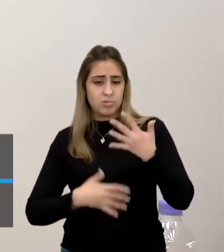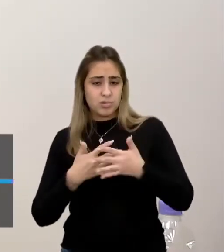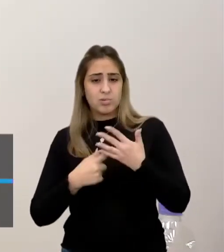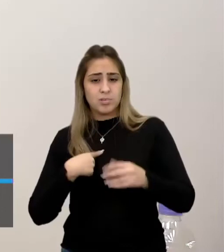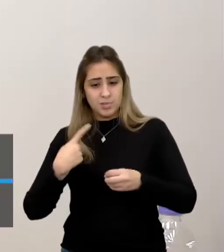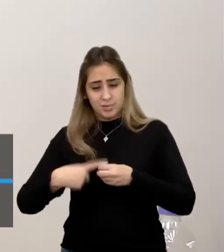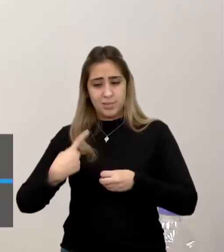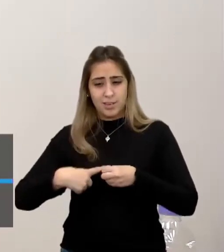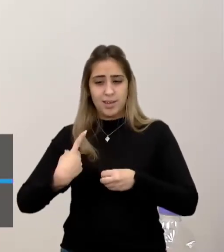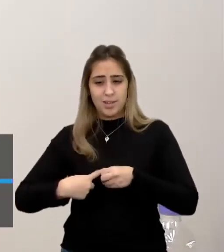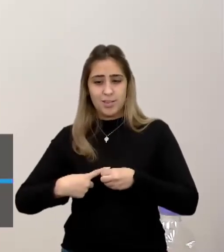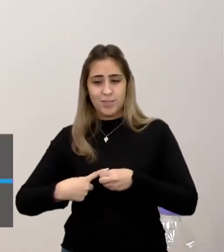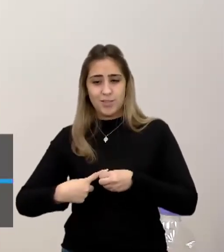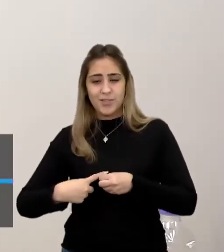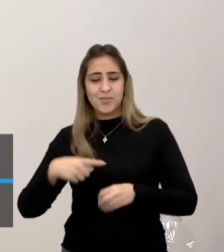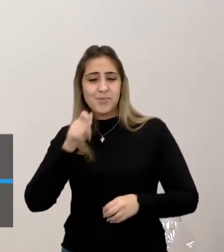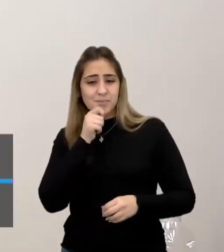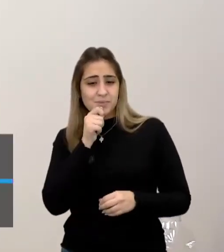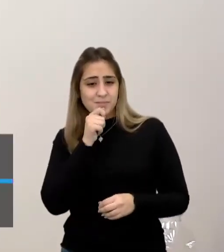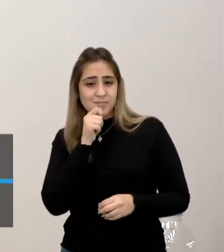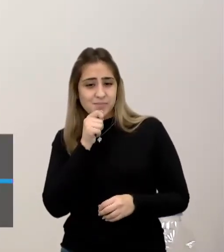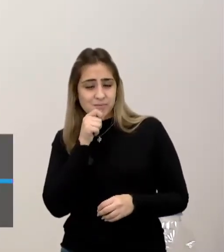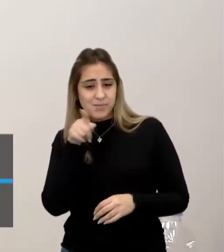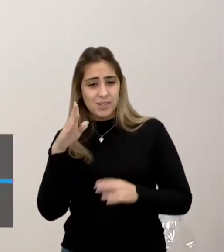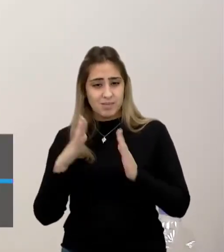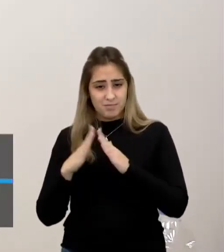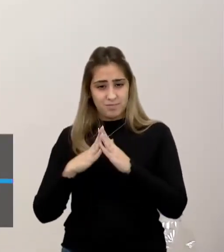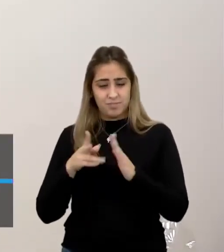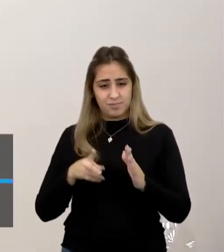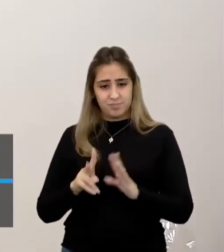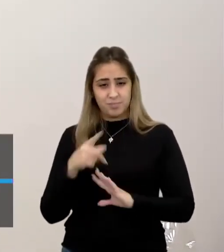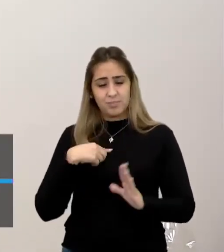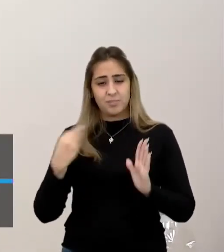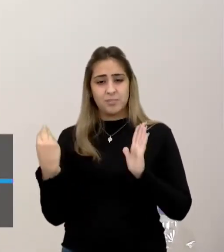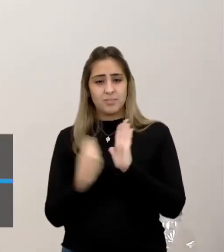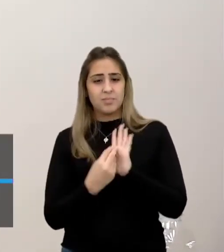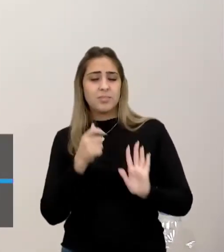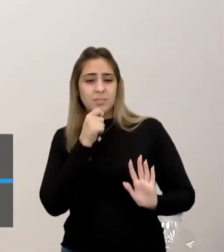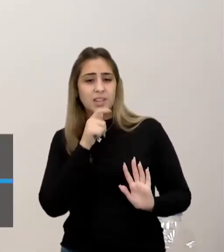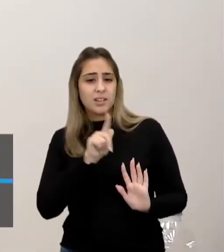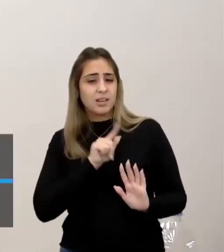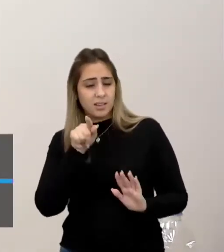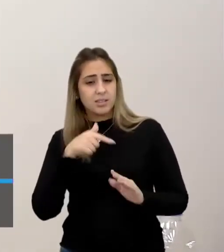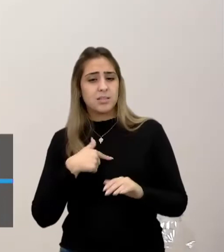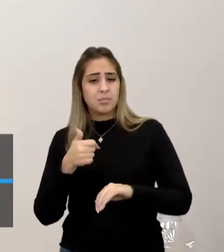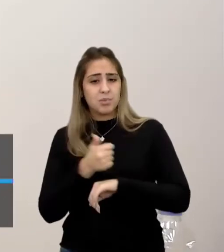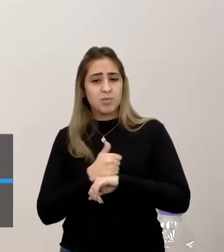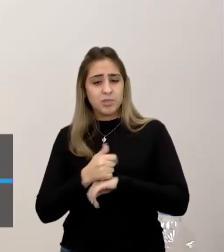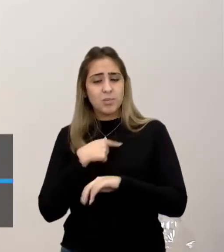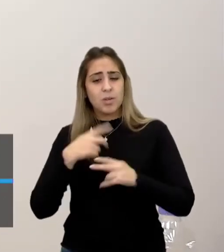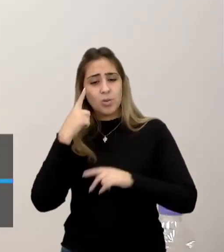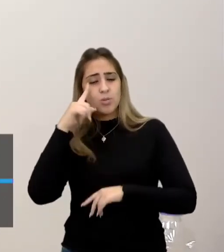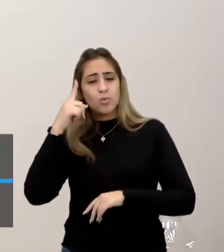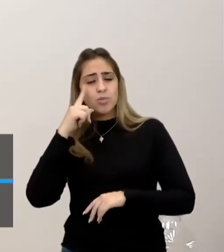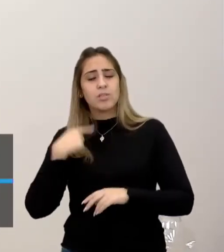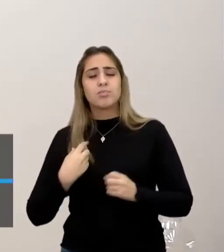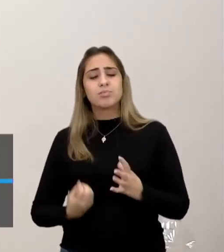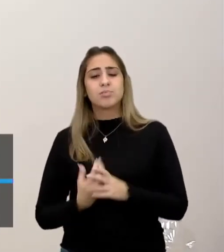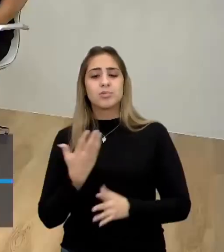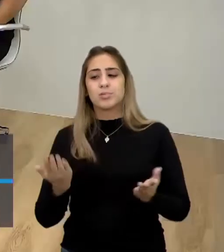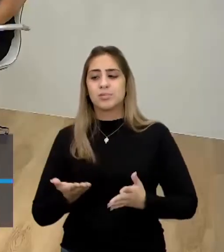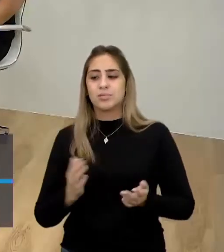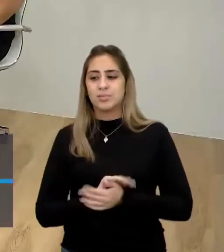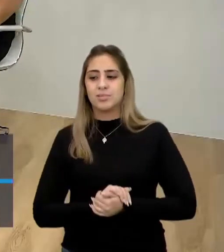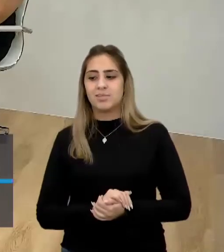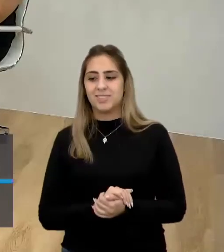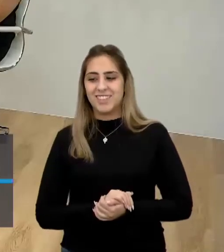do interior ainda conseguir colocar aqui que ainda tem essa profissão, porque é uma dúvida que me surgiu. No Rio